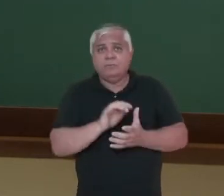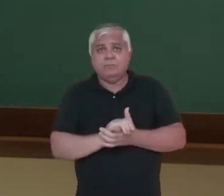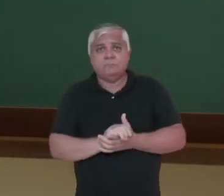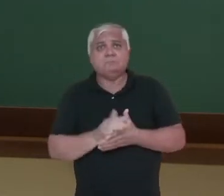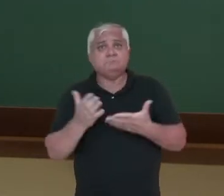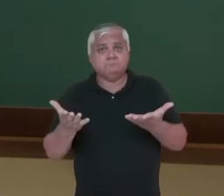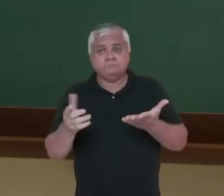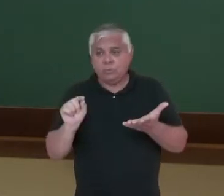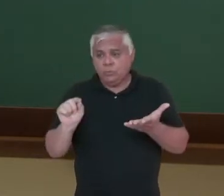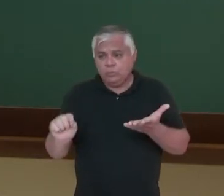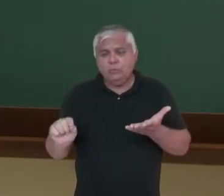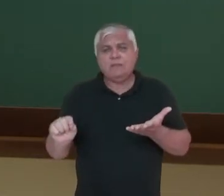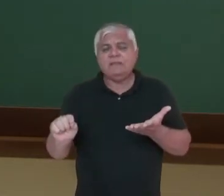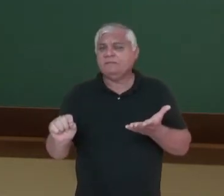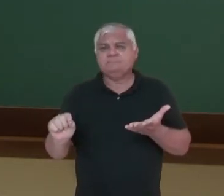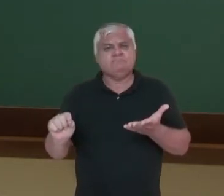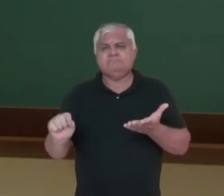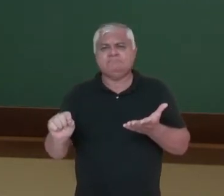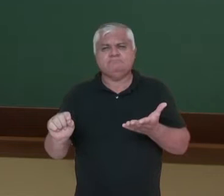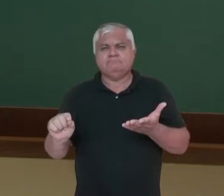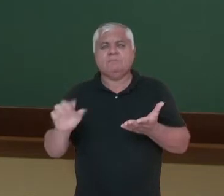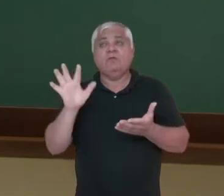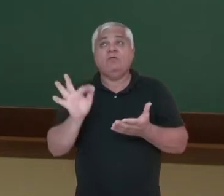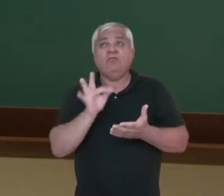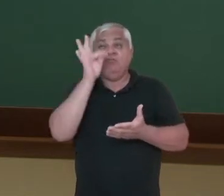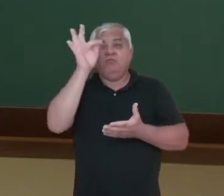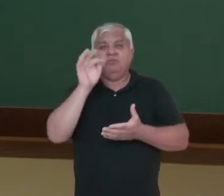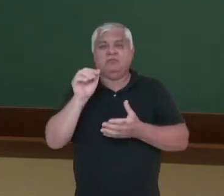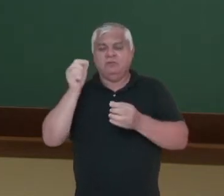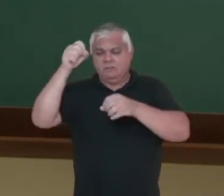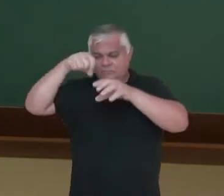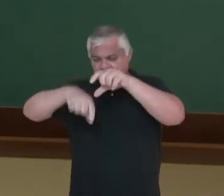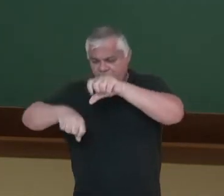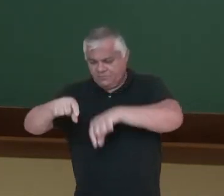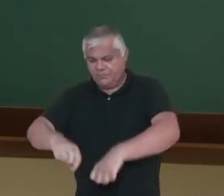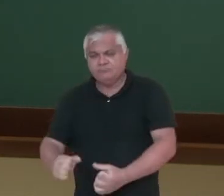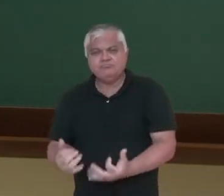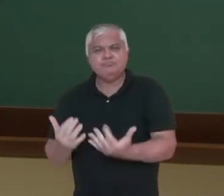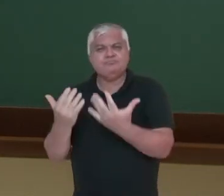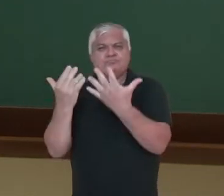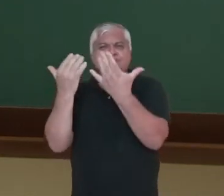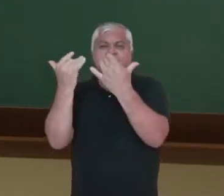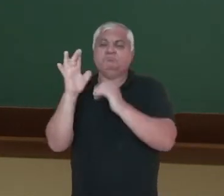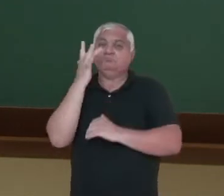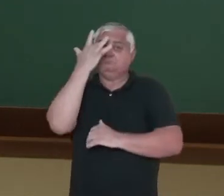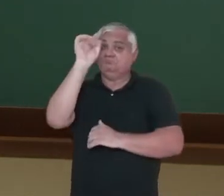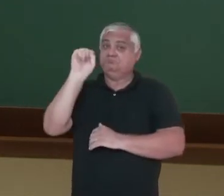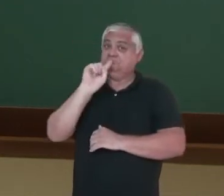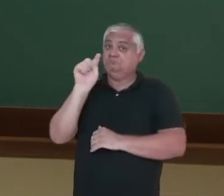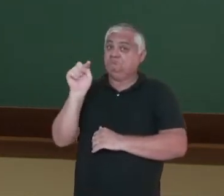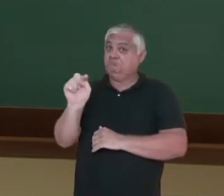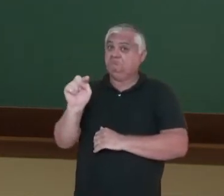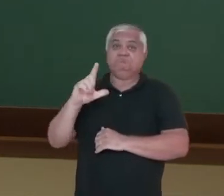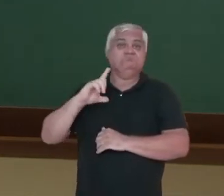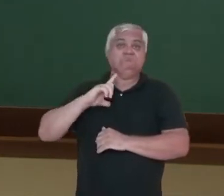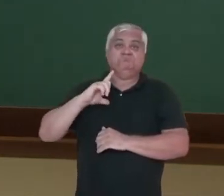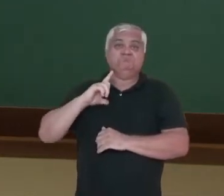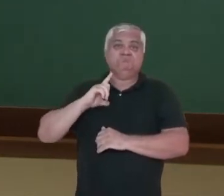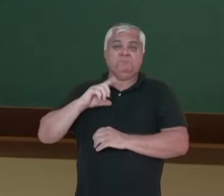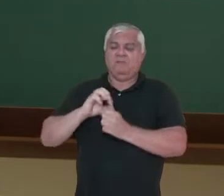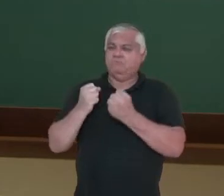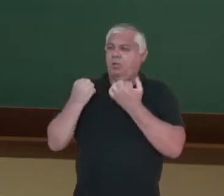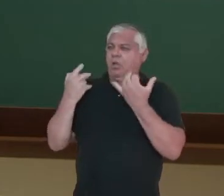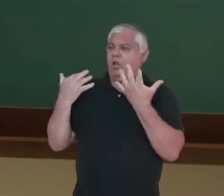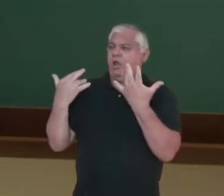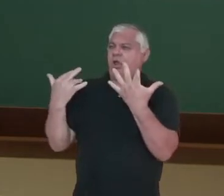pouco que restou não é garantia de que vá conseguir se reproduzir e que vá gerar, né, descendentes fortes o suficiente para